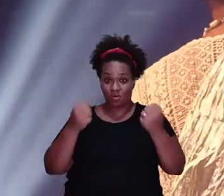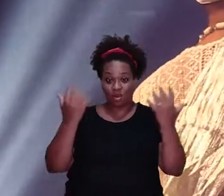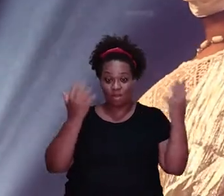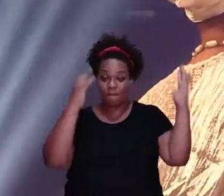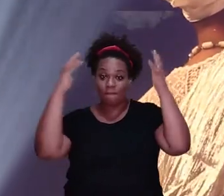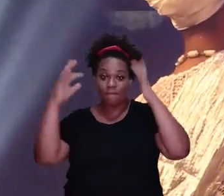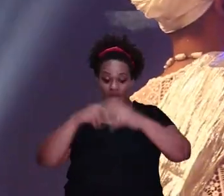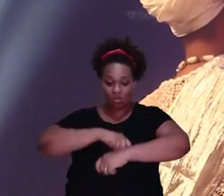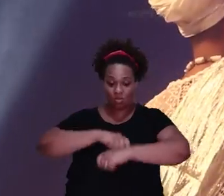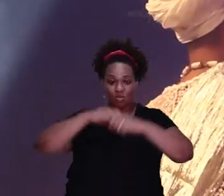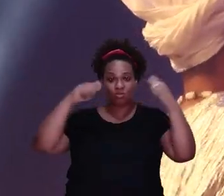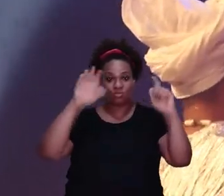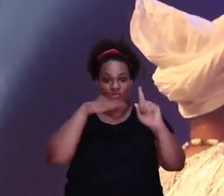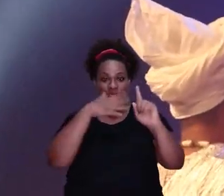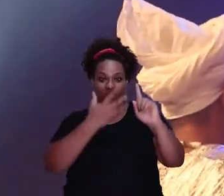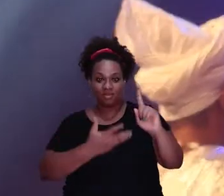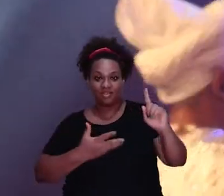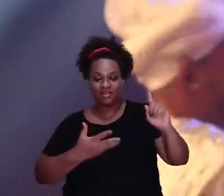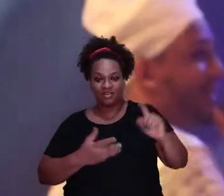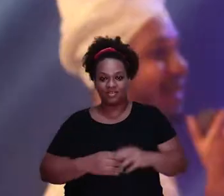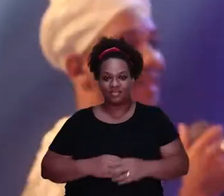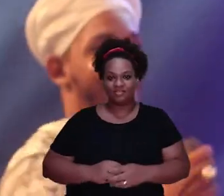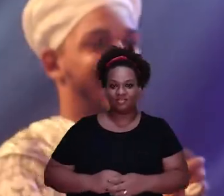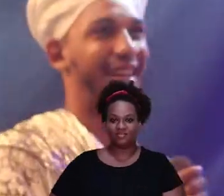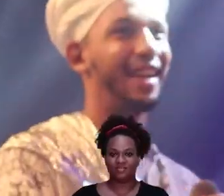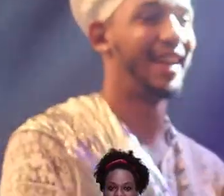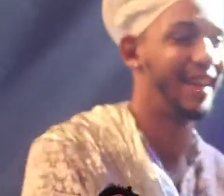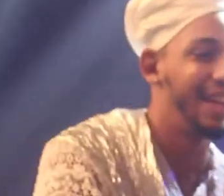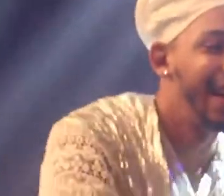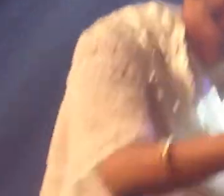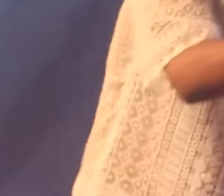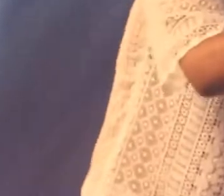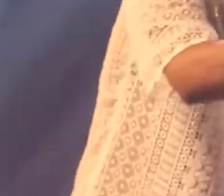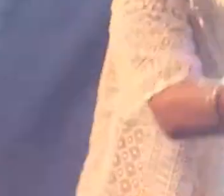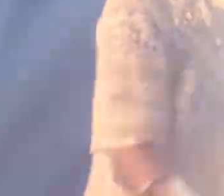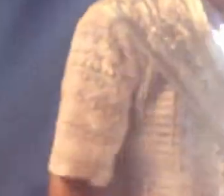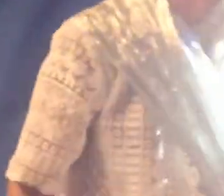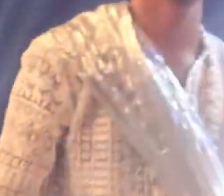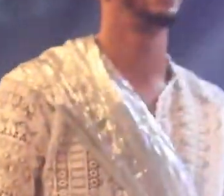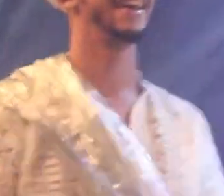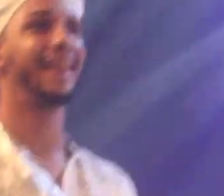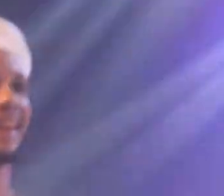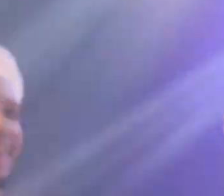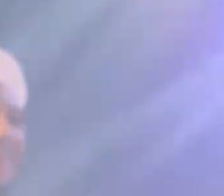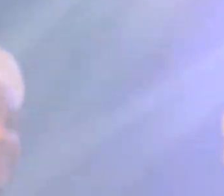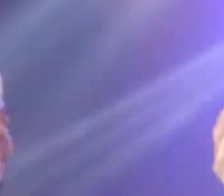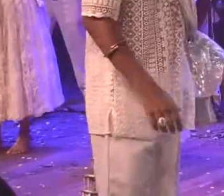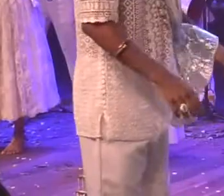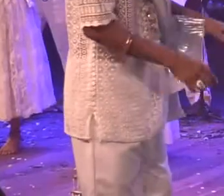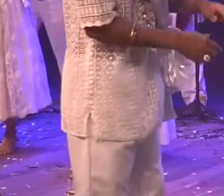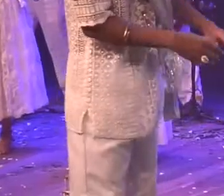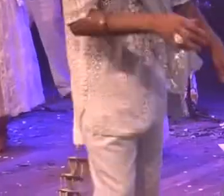então um bravo Procon em homenagem a mãe dele G1 E aí